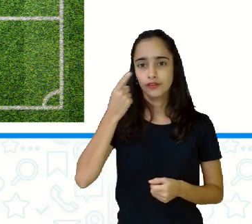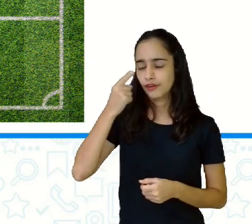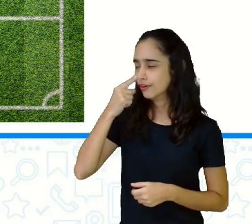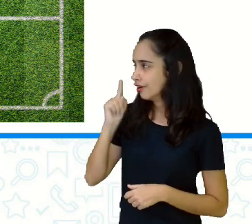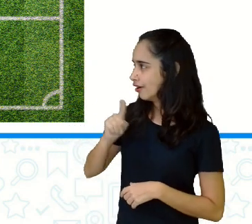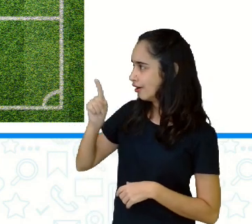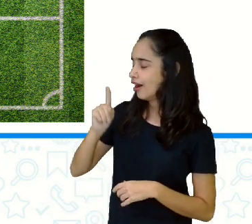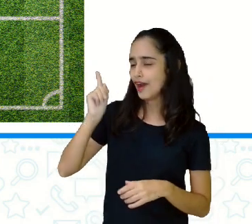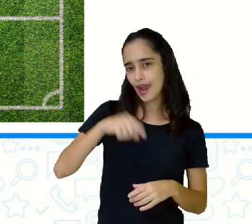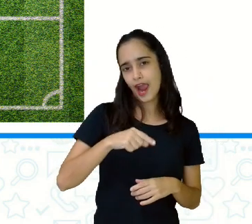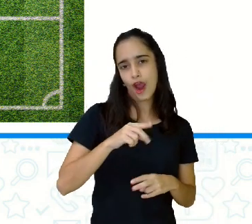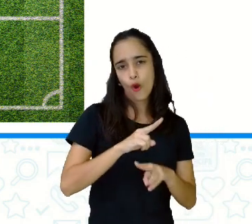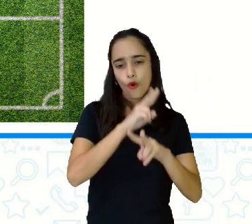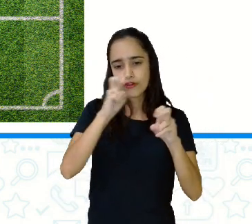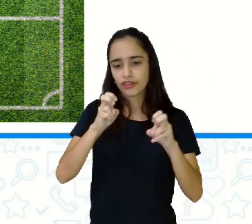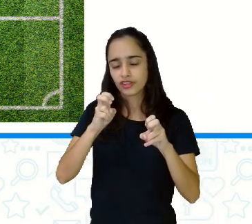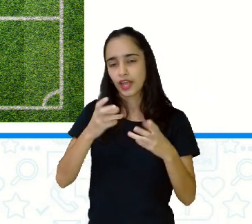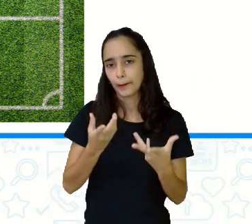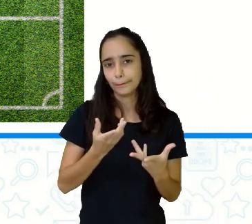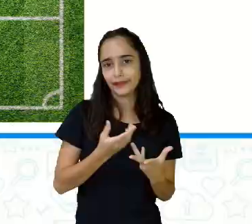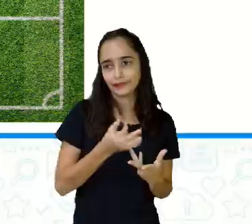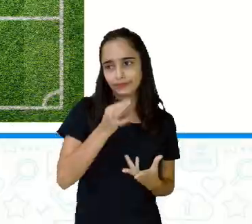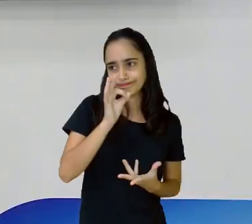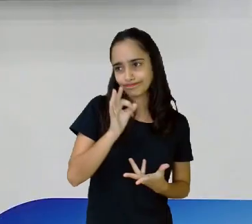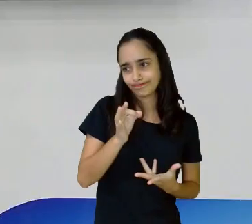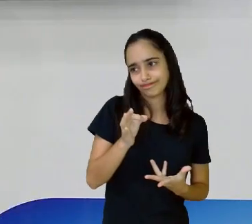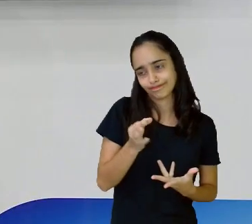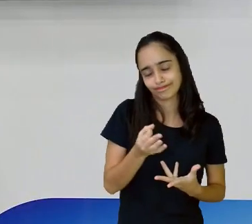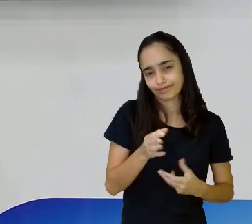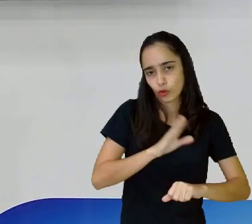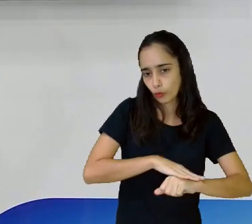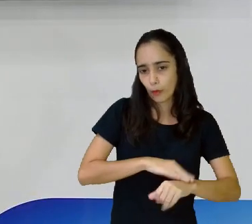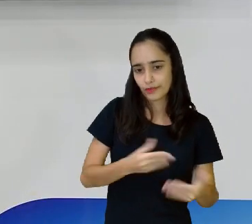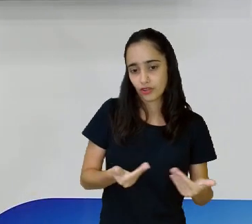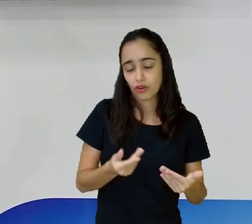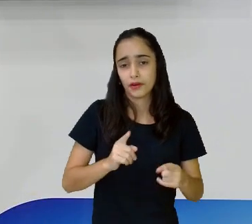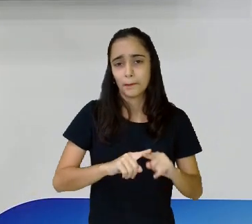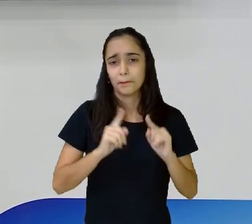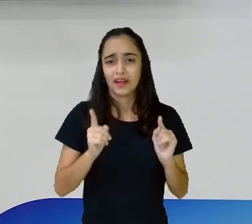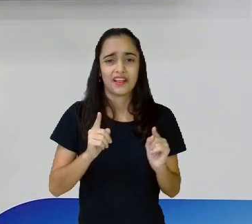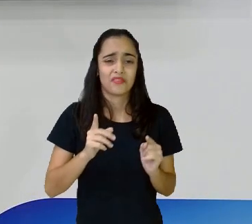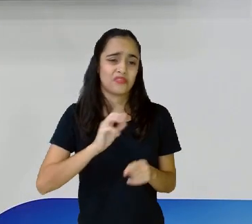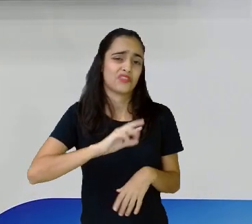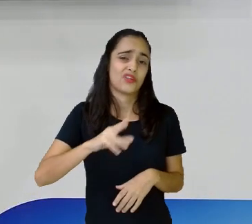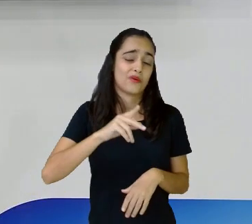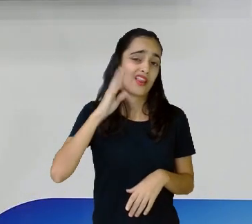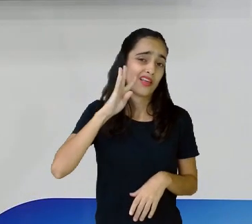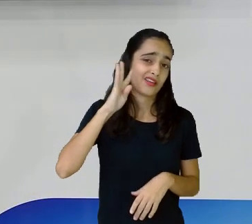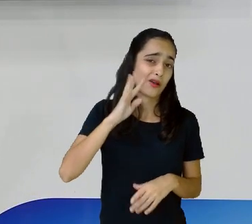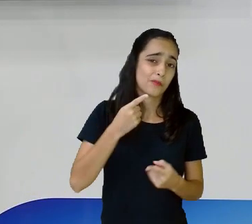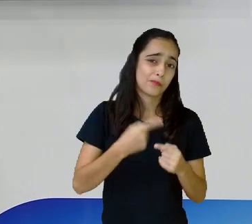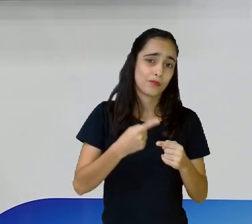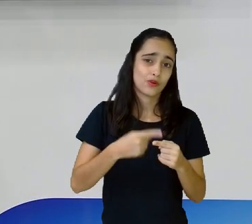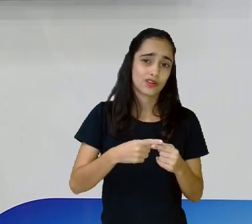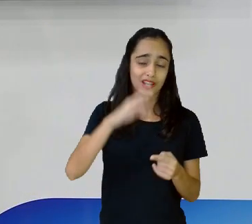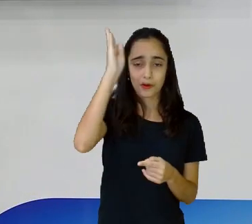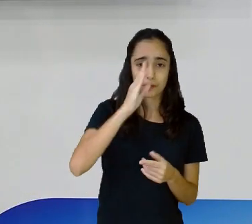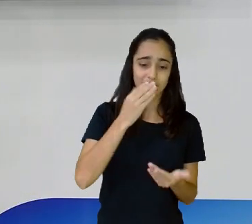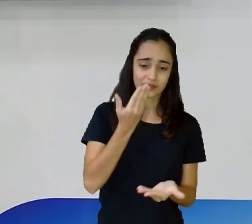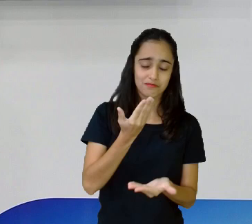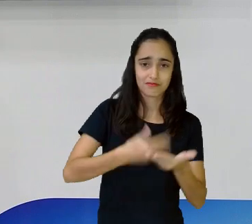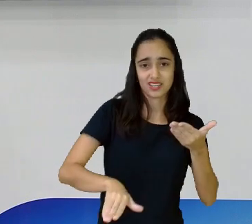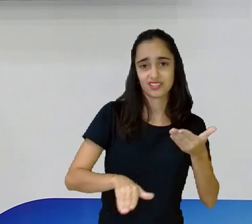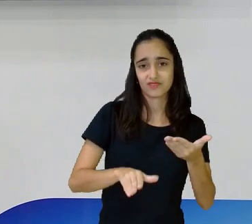legal, porque deu ruim para o Brasil, né? Mas isso é uma coisa que a gente já superou